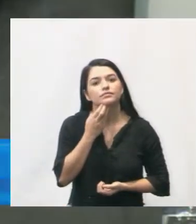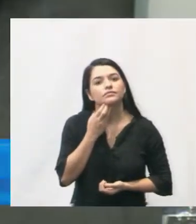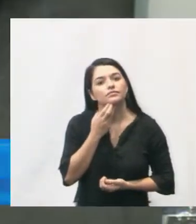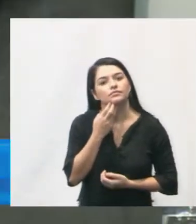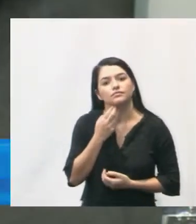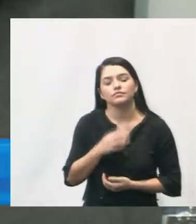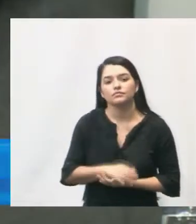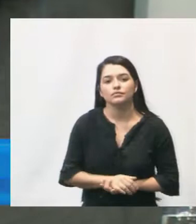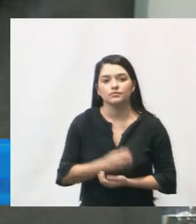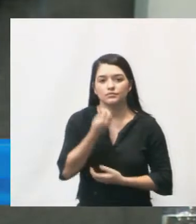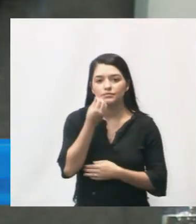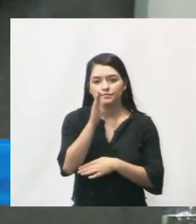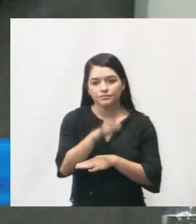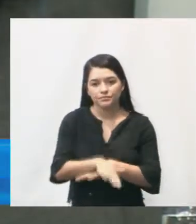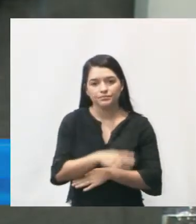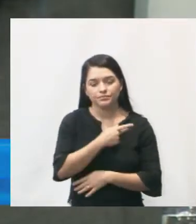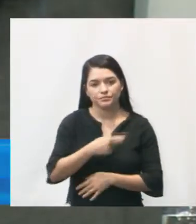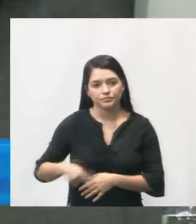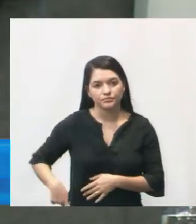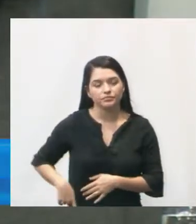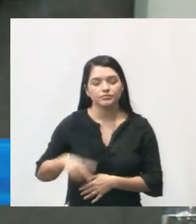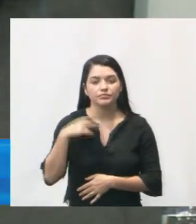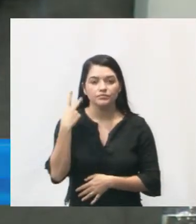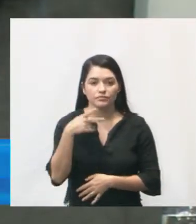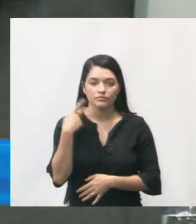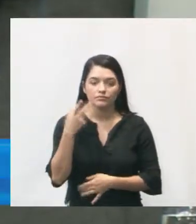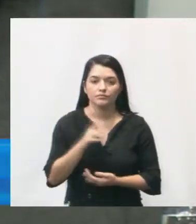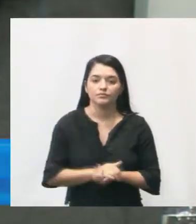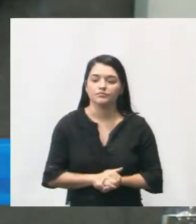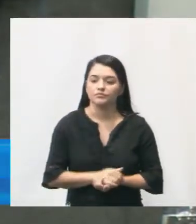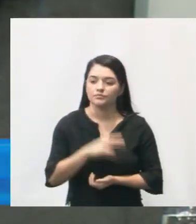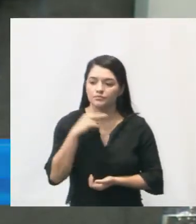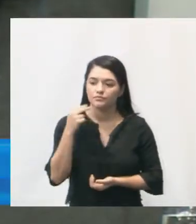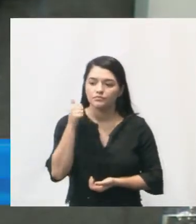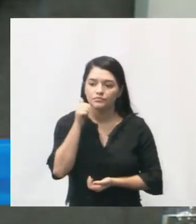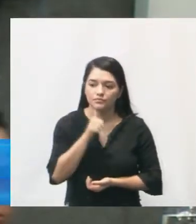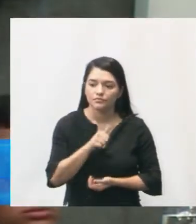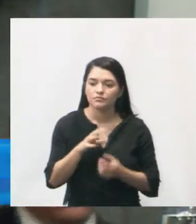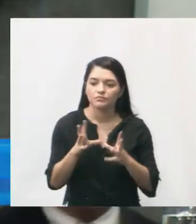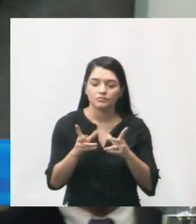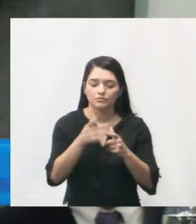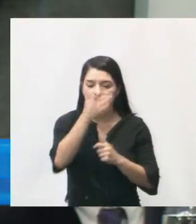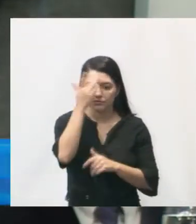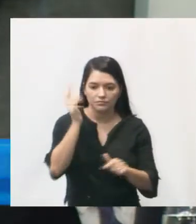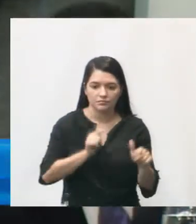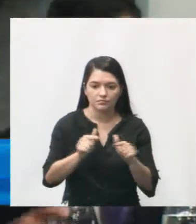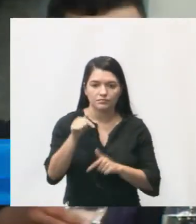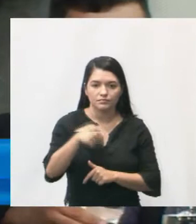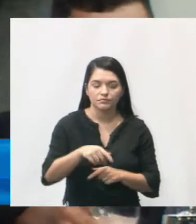Boa tarde, presidente. Boa tarde, vereadores. Vereador Neuzinha, servidor dessa casa. Parabenizar o Ricardo também